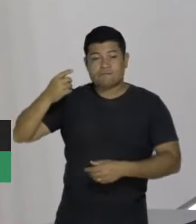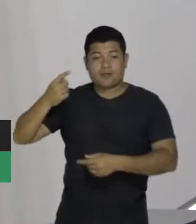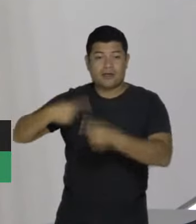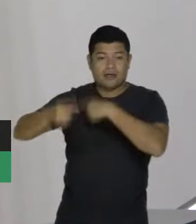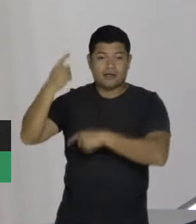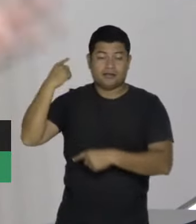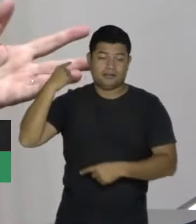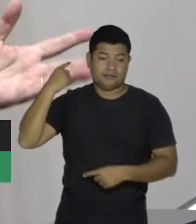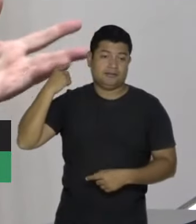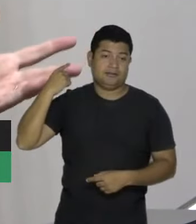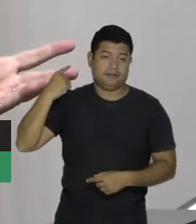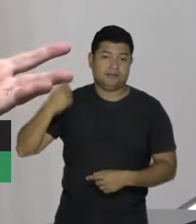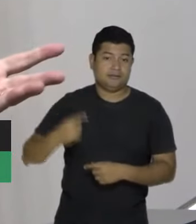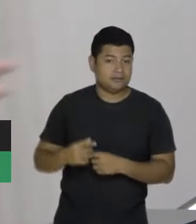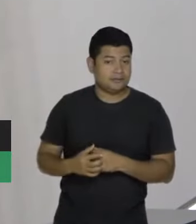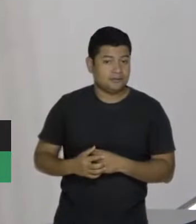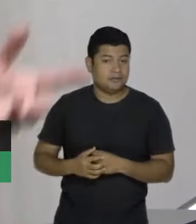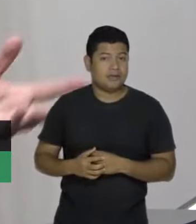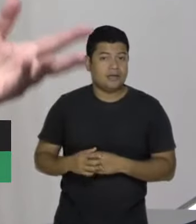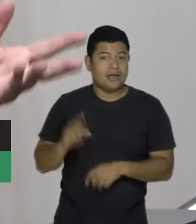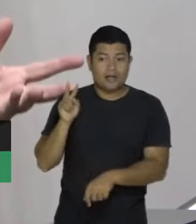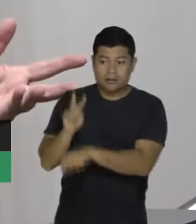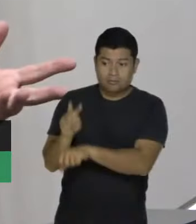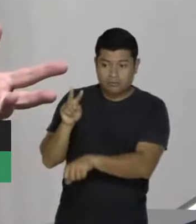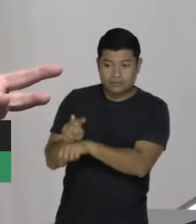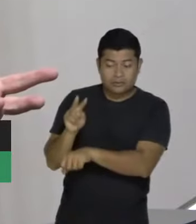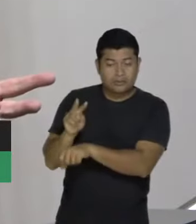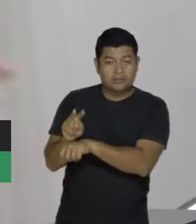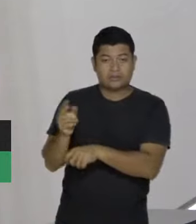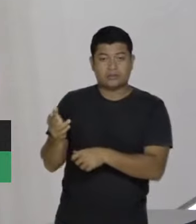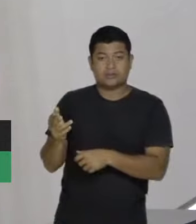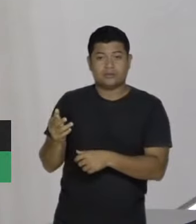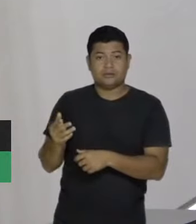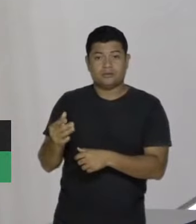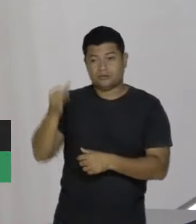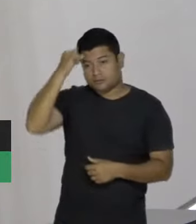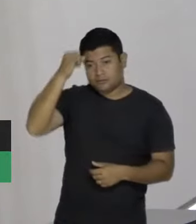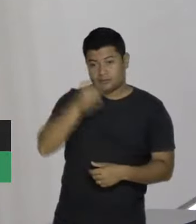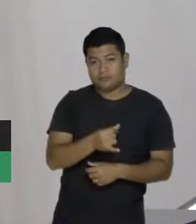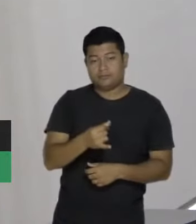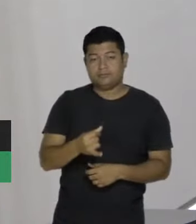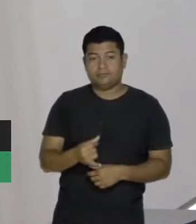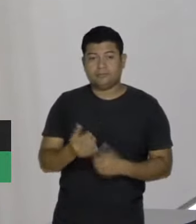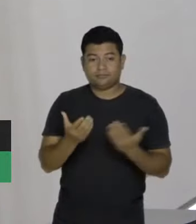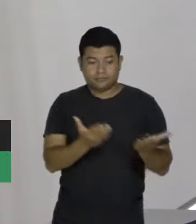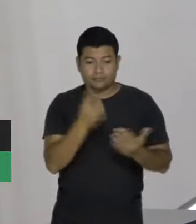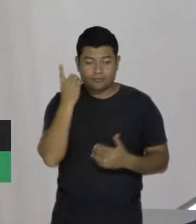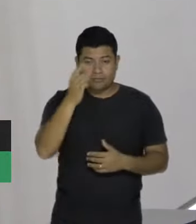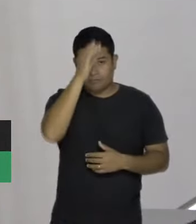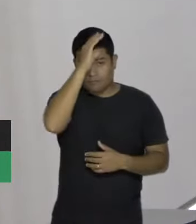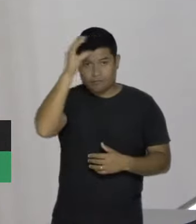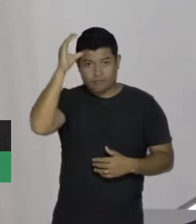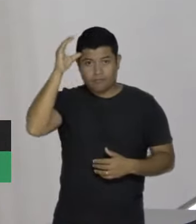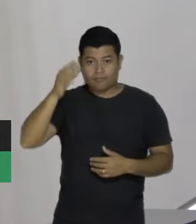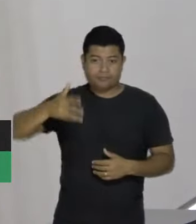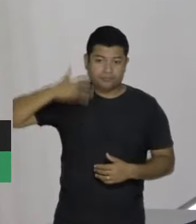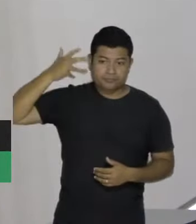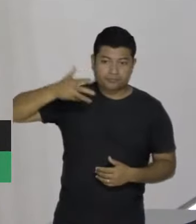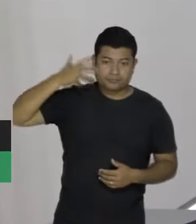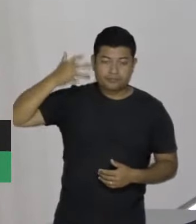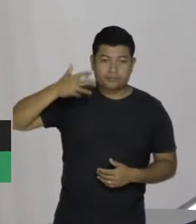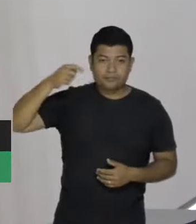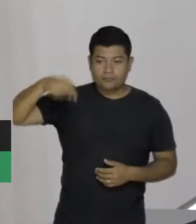Humberto, na proteção, na prevenção. Deputado Carlos Humberto fez um pronunciamento